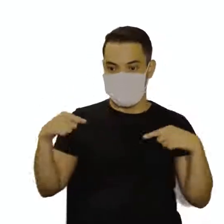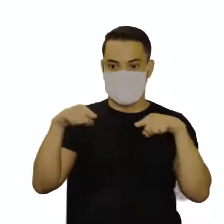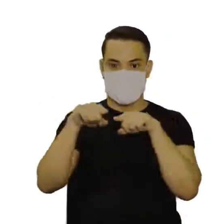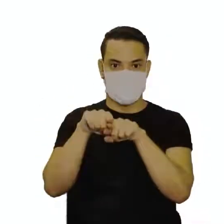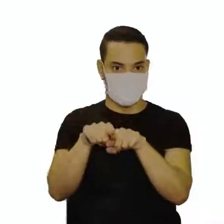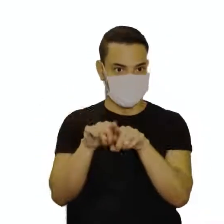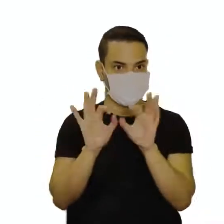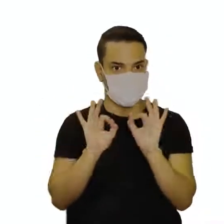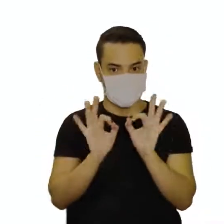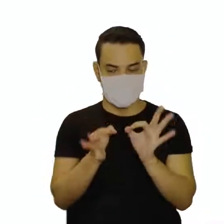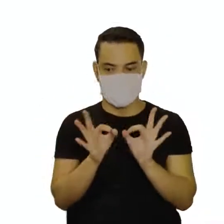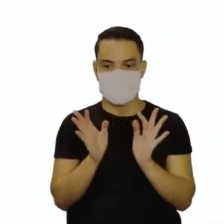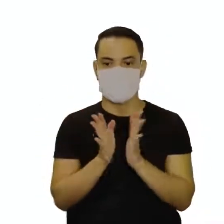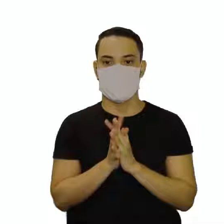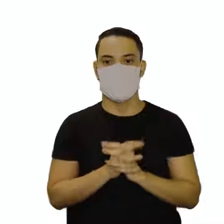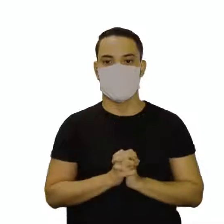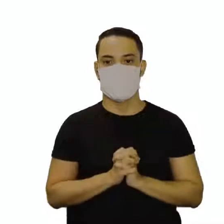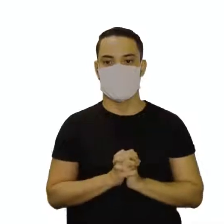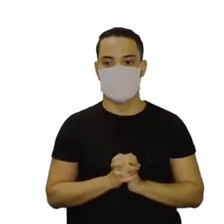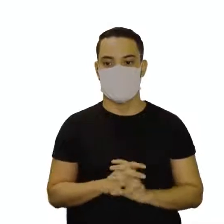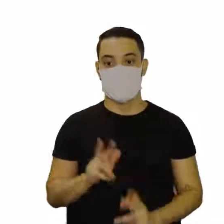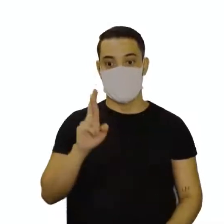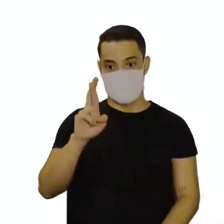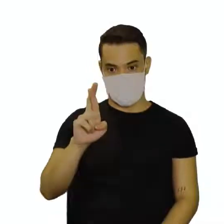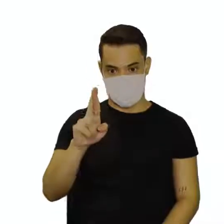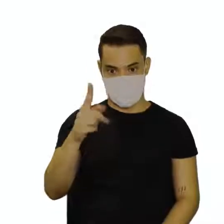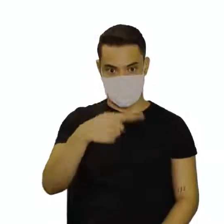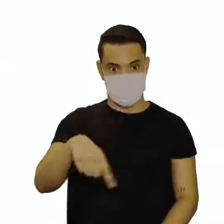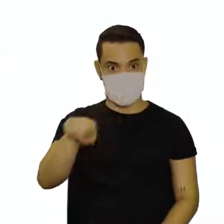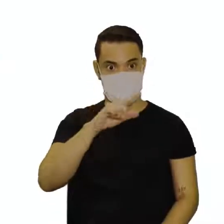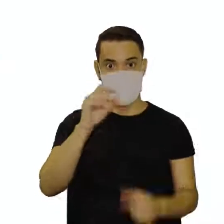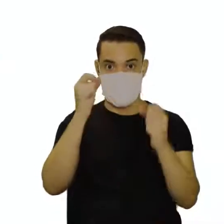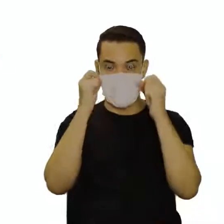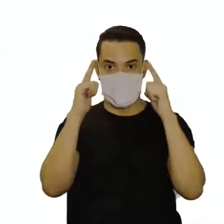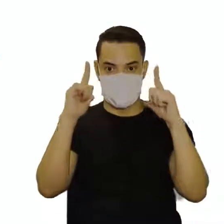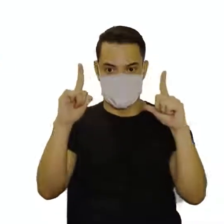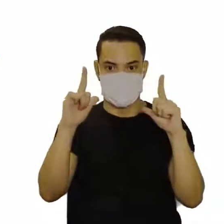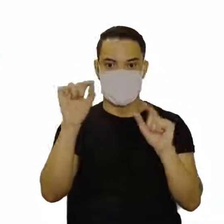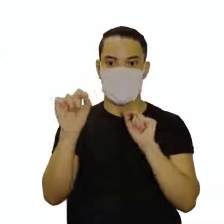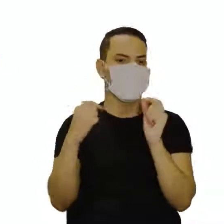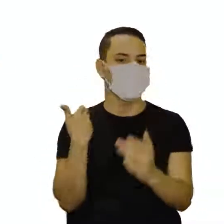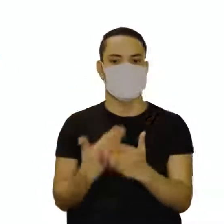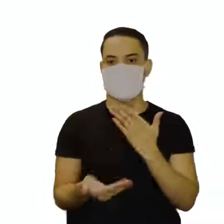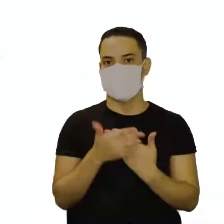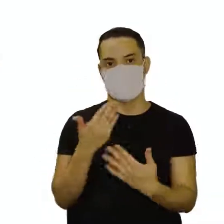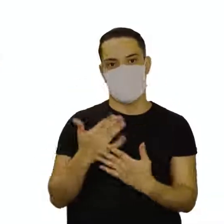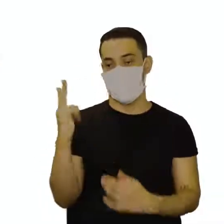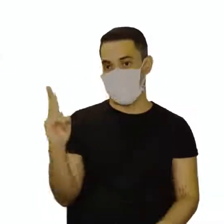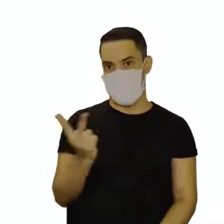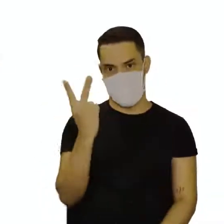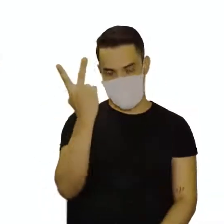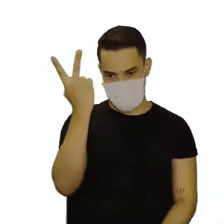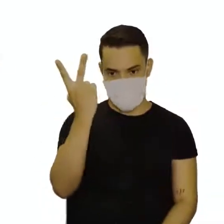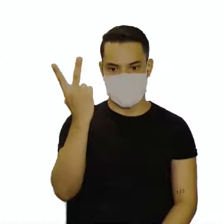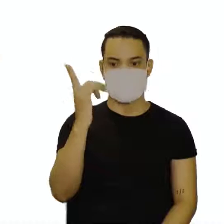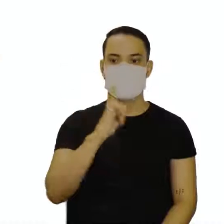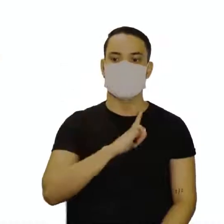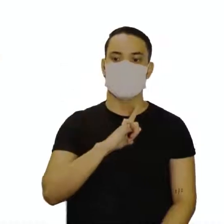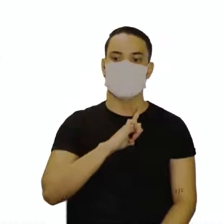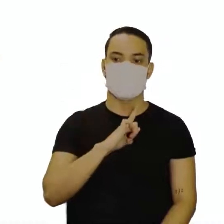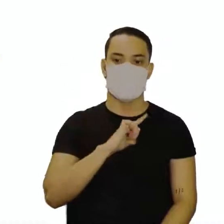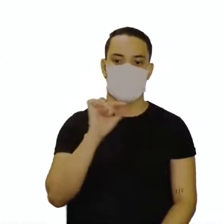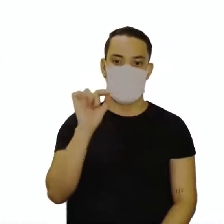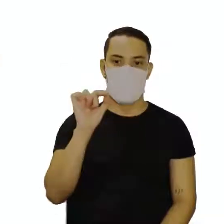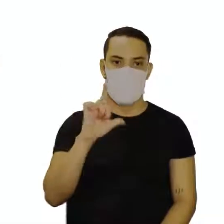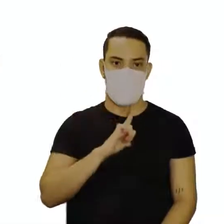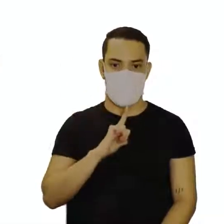Proporcionalmente, tá bom? E o R, né? Se você prestar atenção, independente do valor da tensão e de I, eu vou ter aí